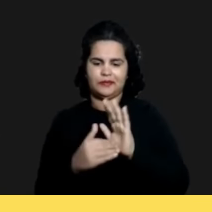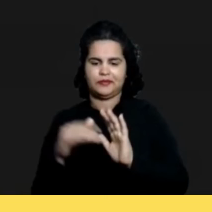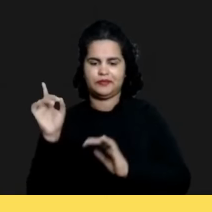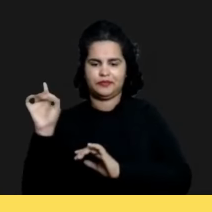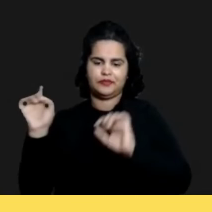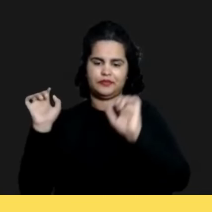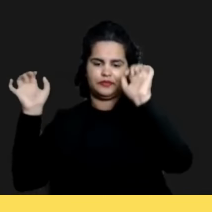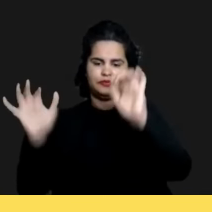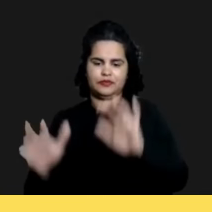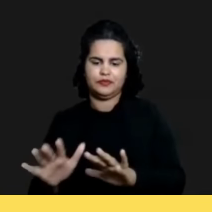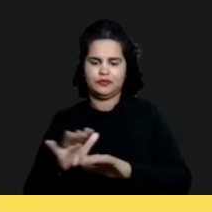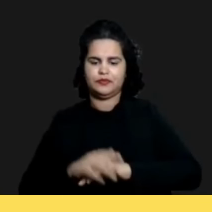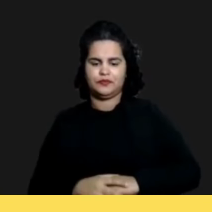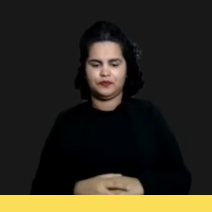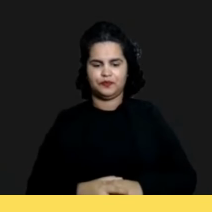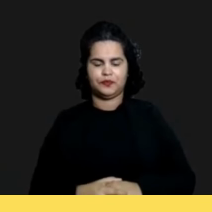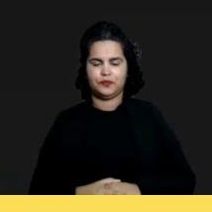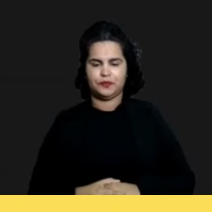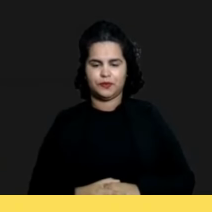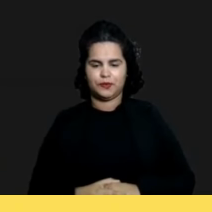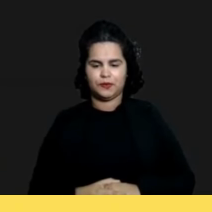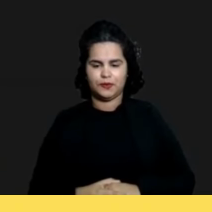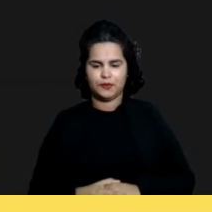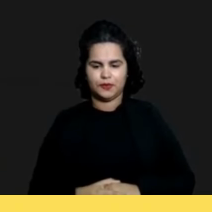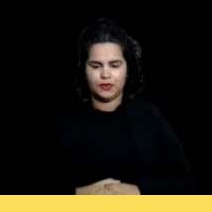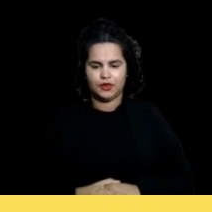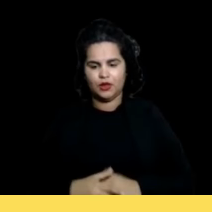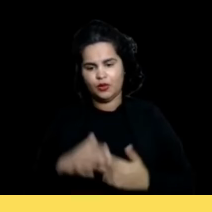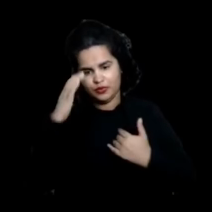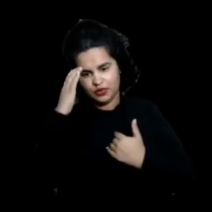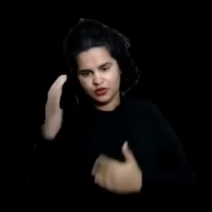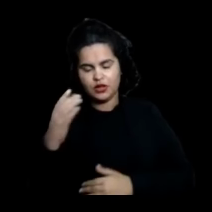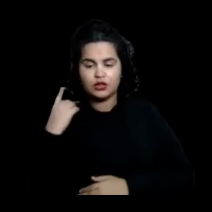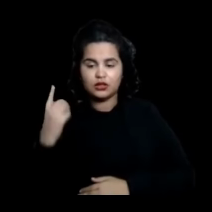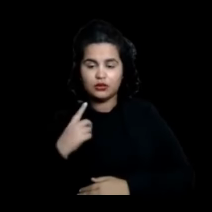Deus abençoe abundantemente. Obrigado, deputado. Esse é o nosso desejo.